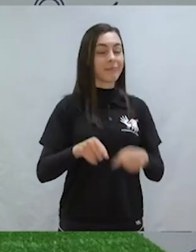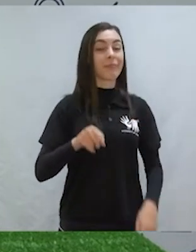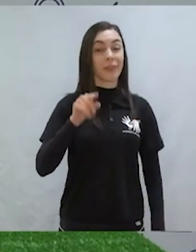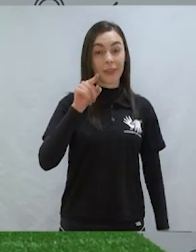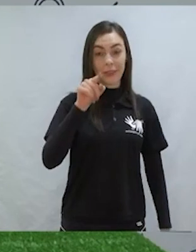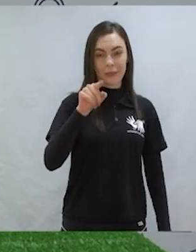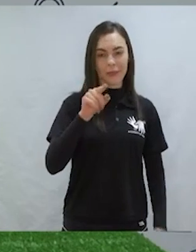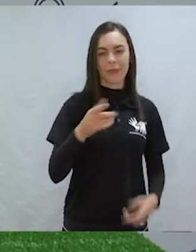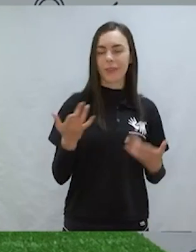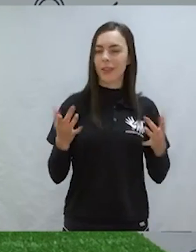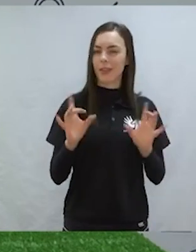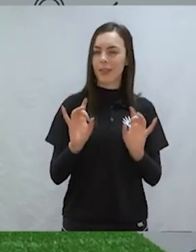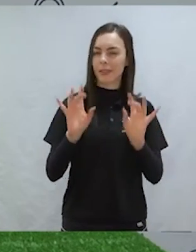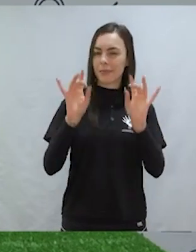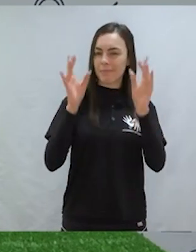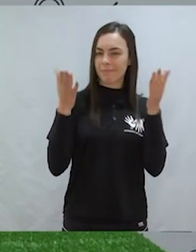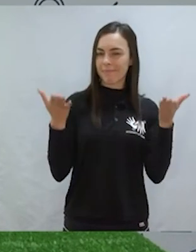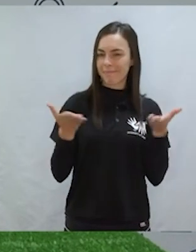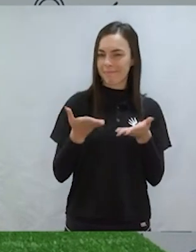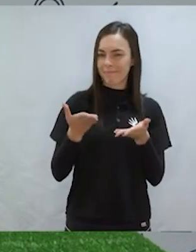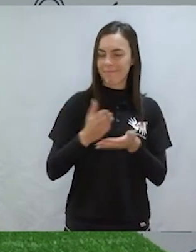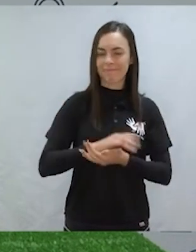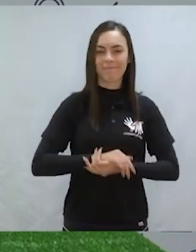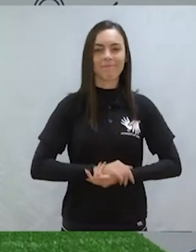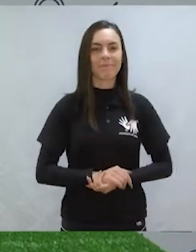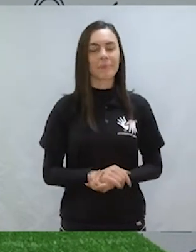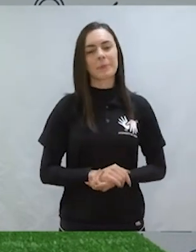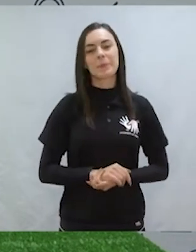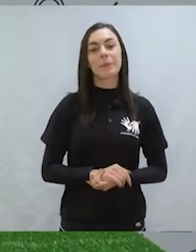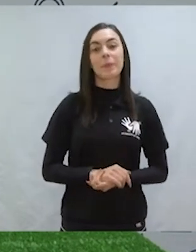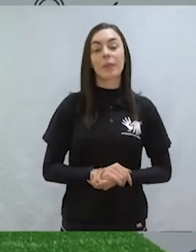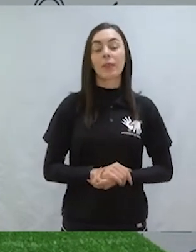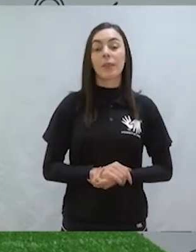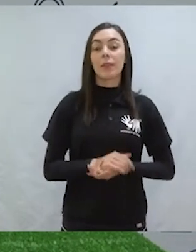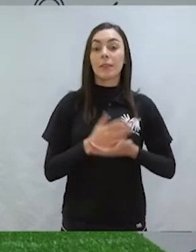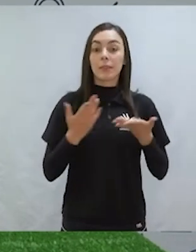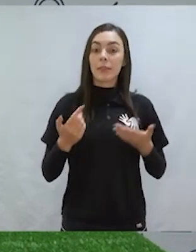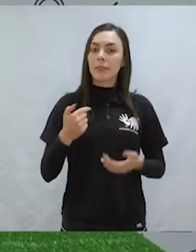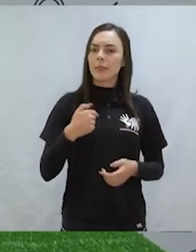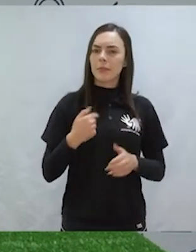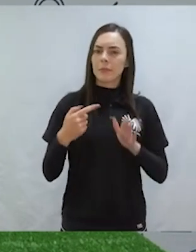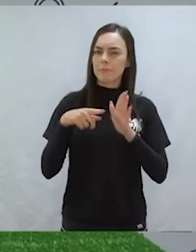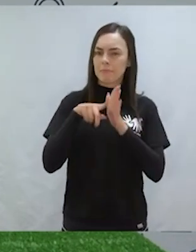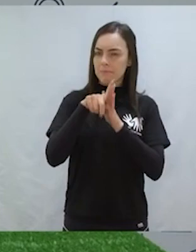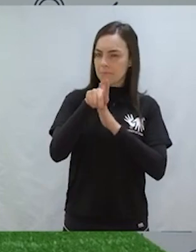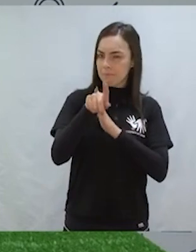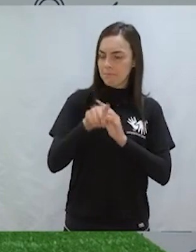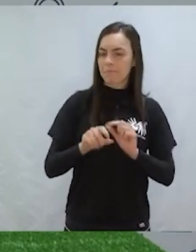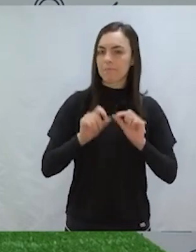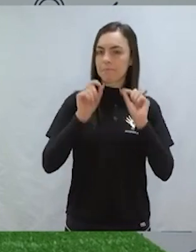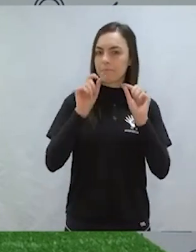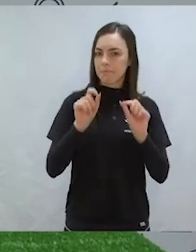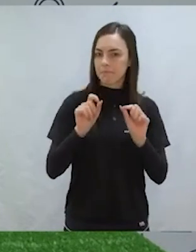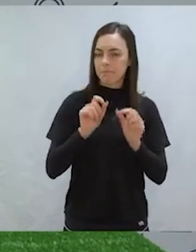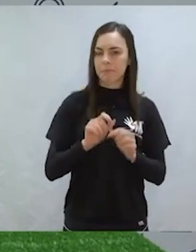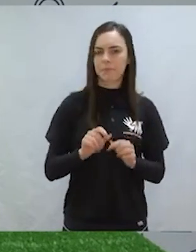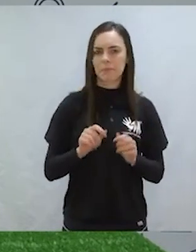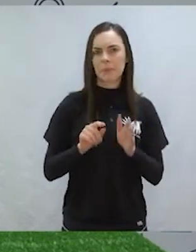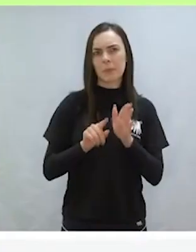Desafiado. Você é a nossa estrela do momento, entendeu? E aí, a professora vai fazer uma pergunta para